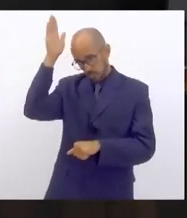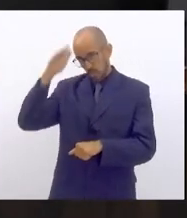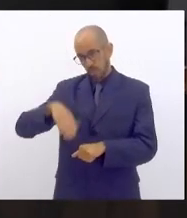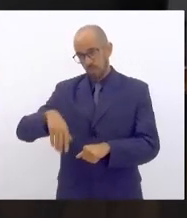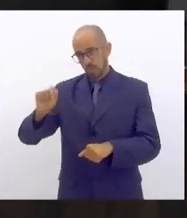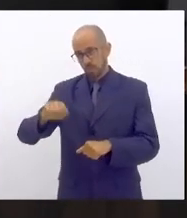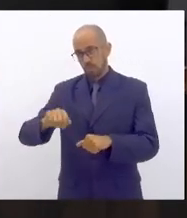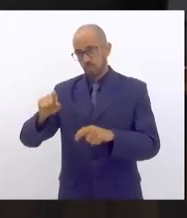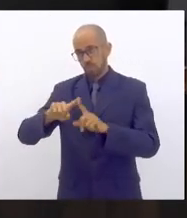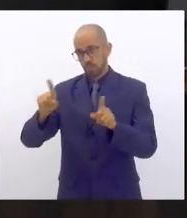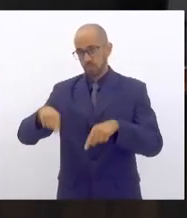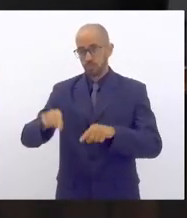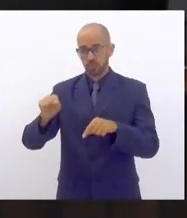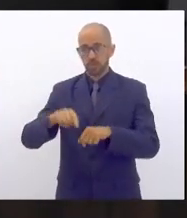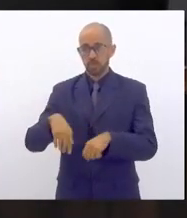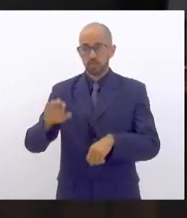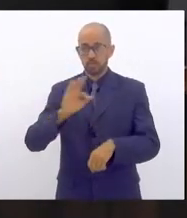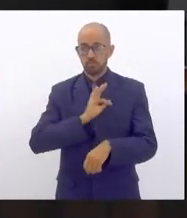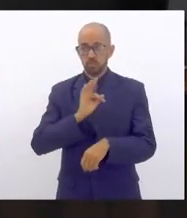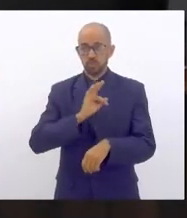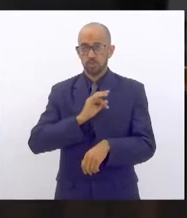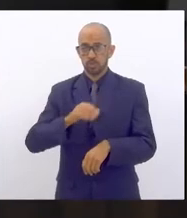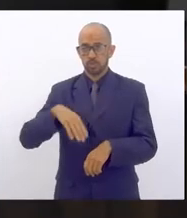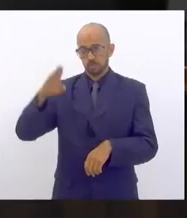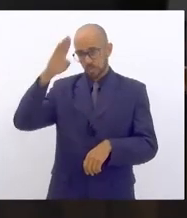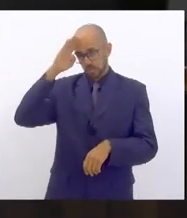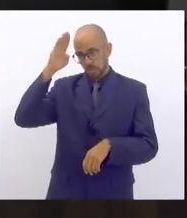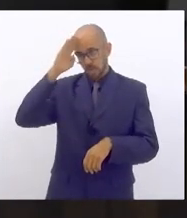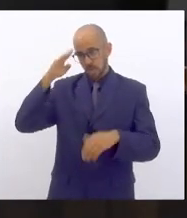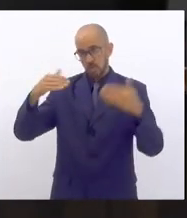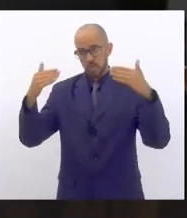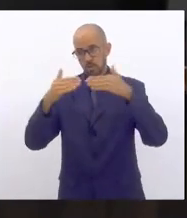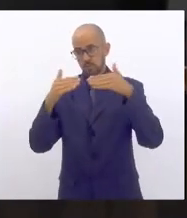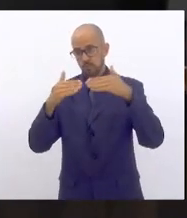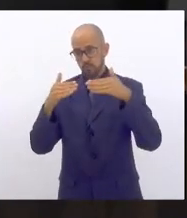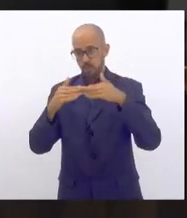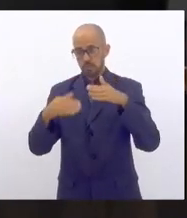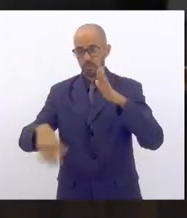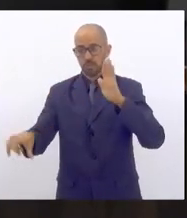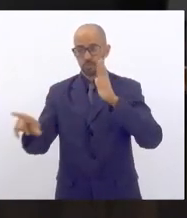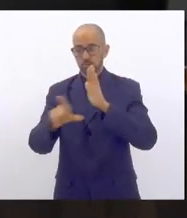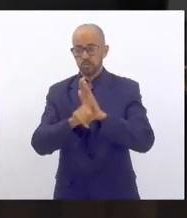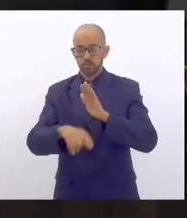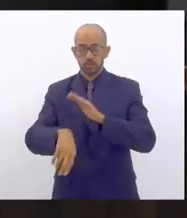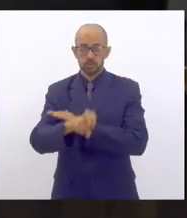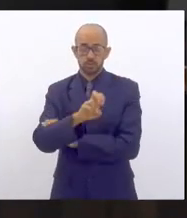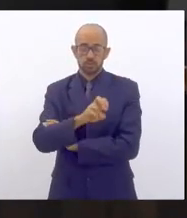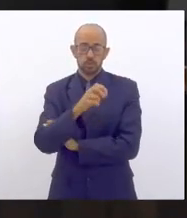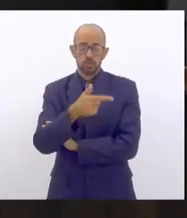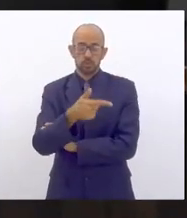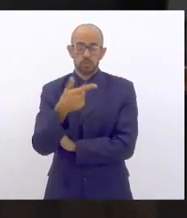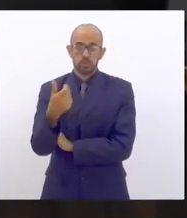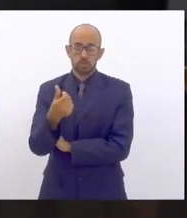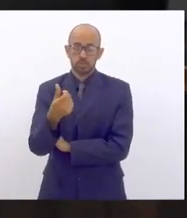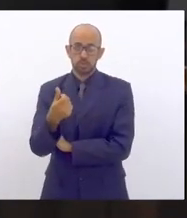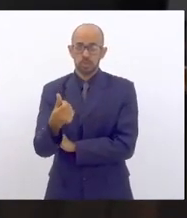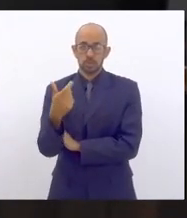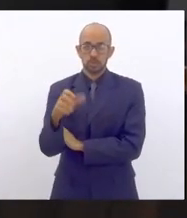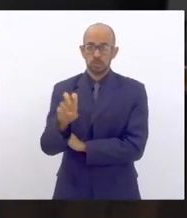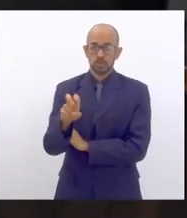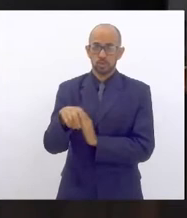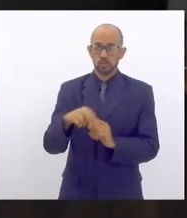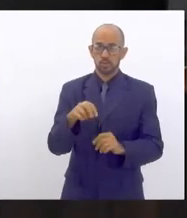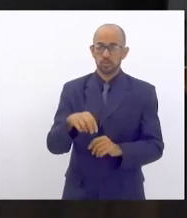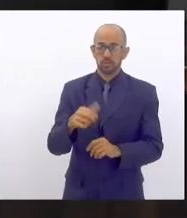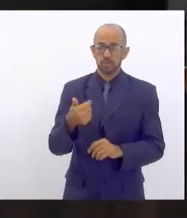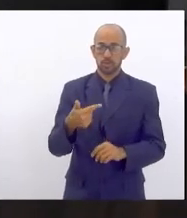quadros da Polícia Militar do Estado do Rio de Janeiro, em conformidade com o disposto na lei 5.265, de 26 de novembro de